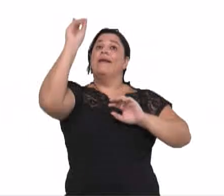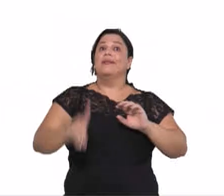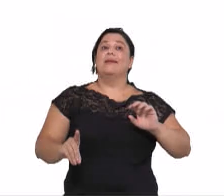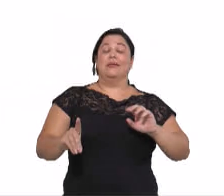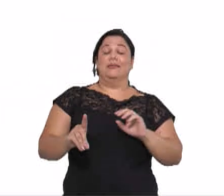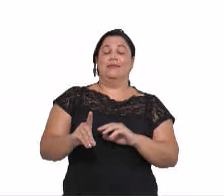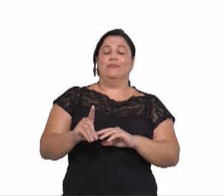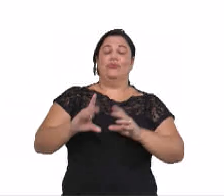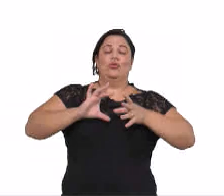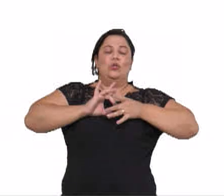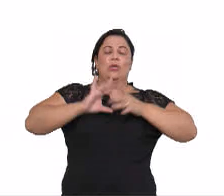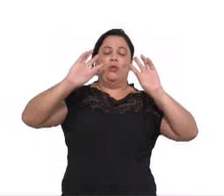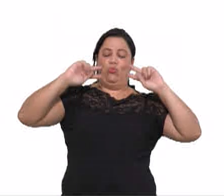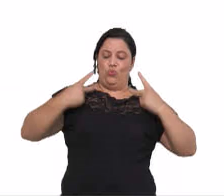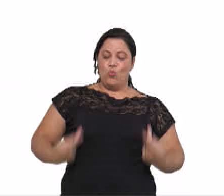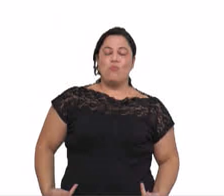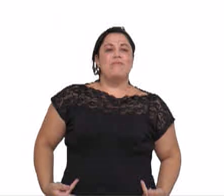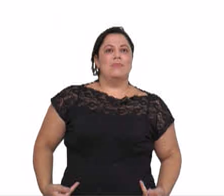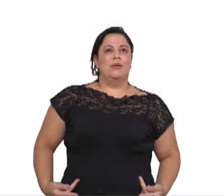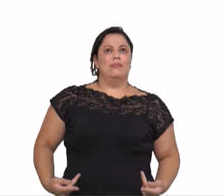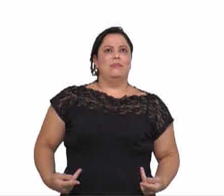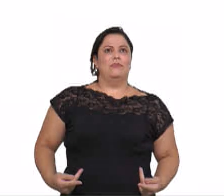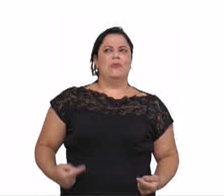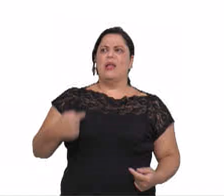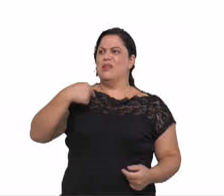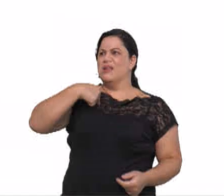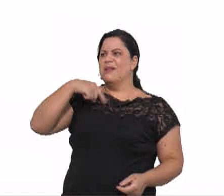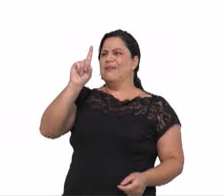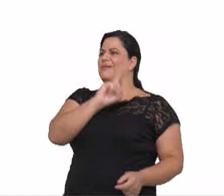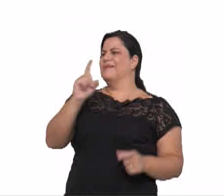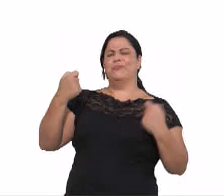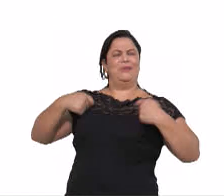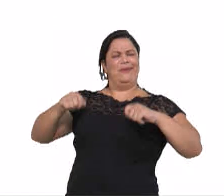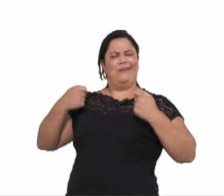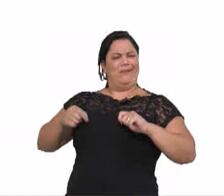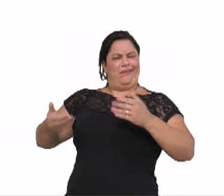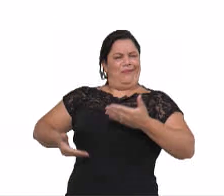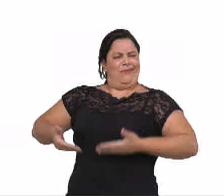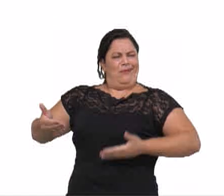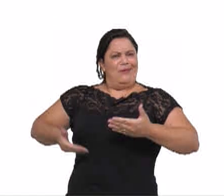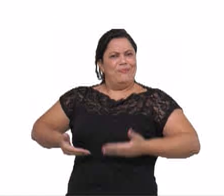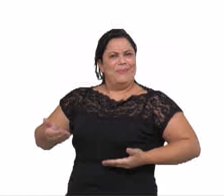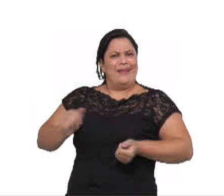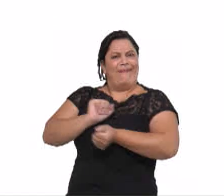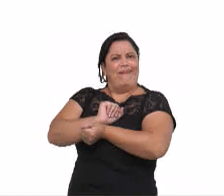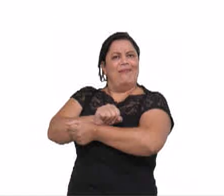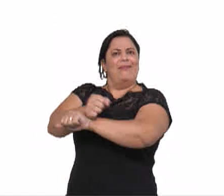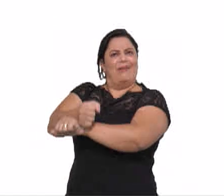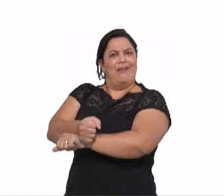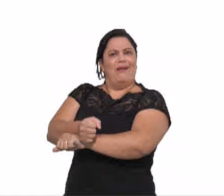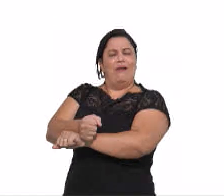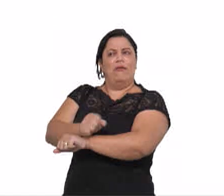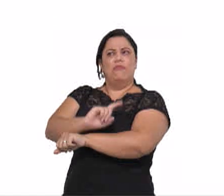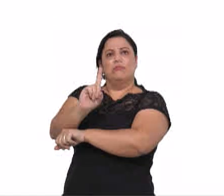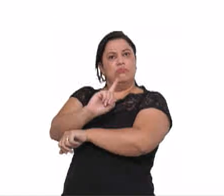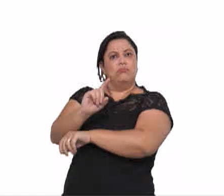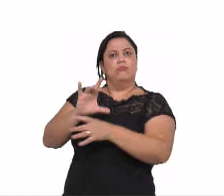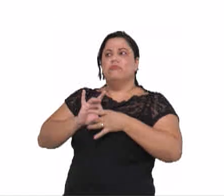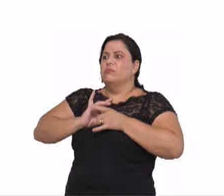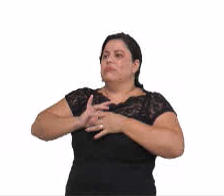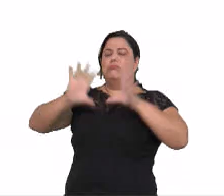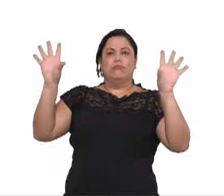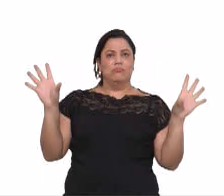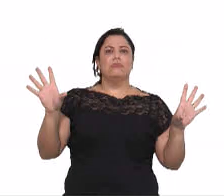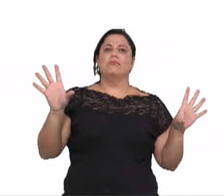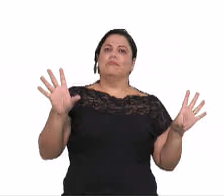liberdade. Então agora eu não preciso mais ser servo de um senhor. A igualdade perante a lei, agora todos, o primeiro, segundo e